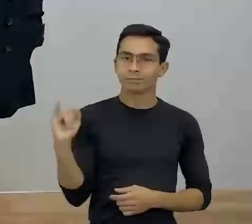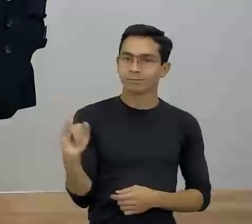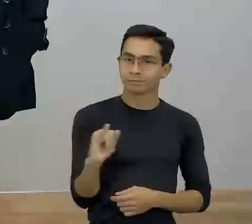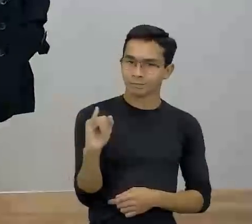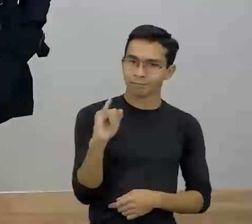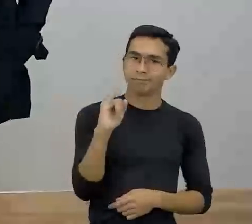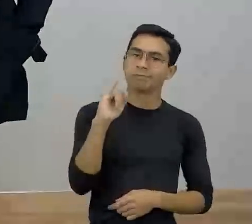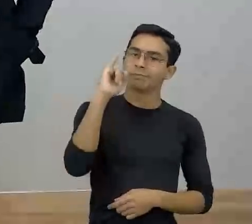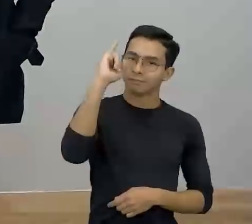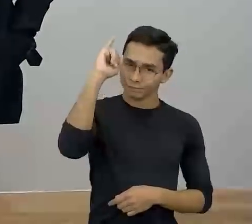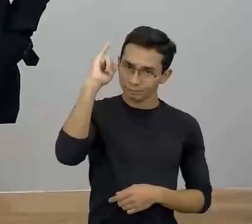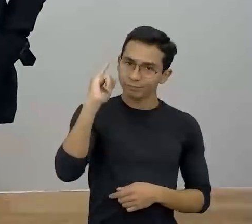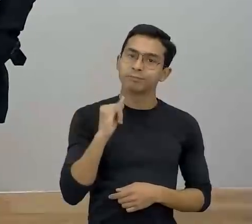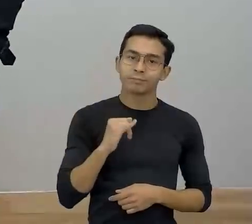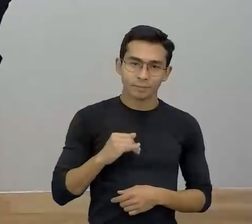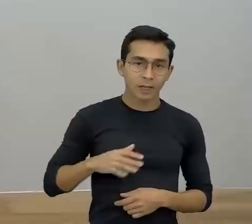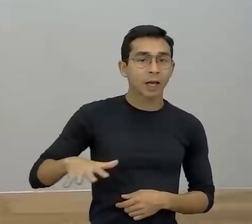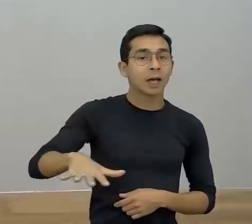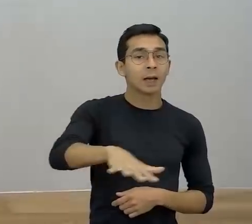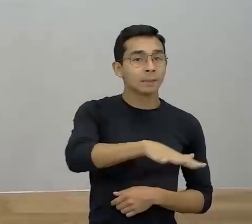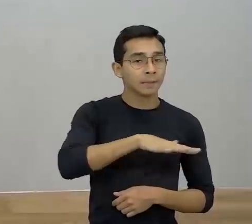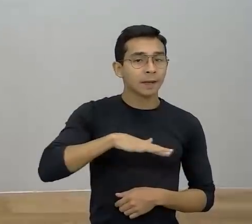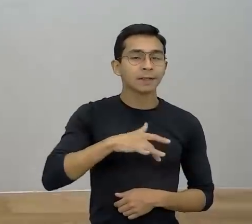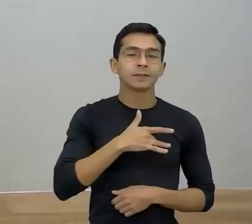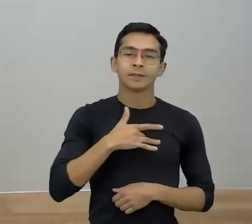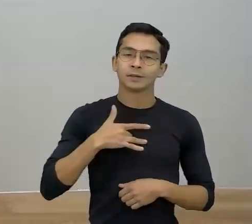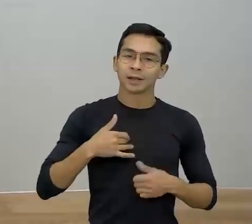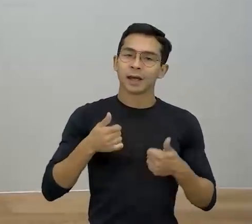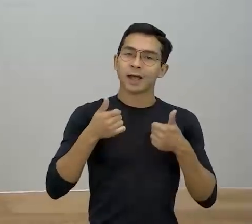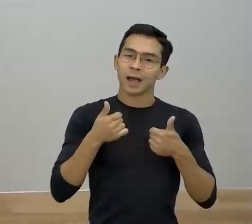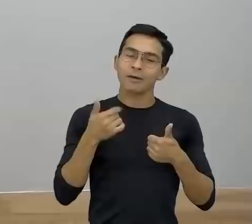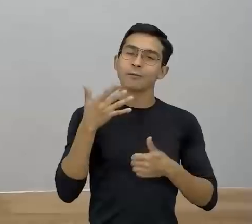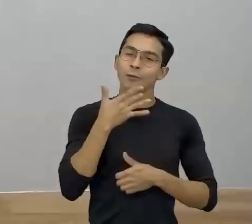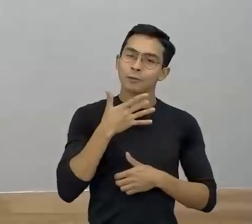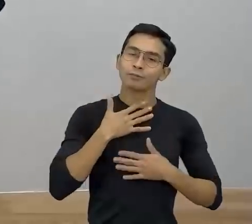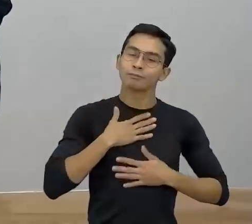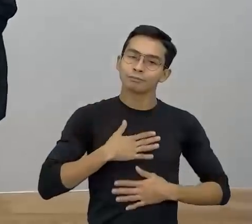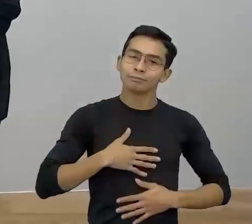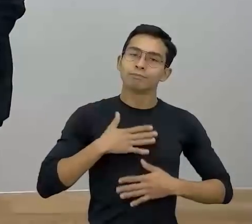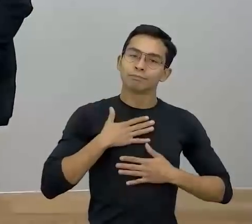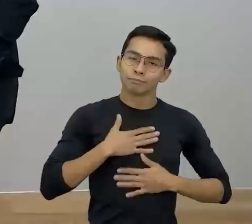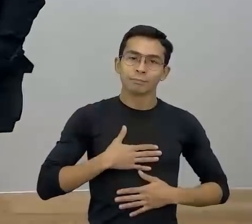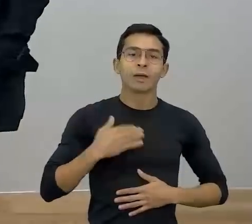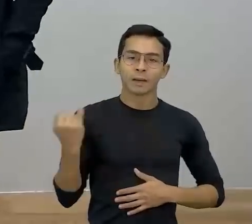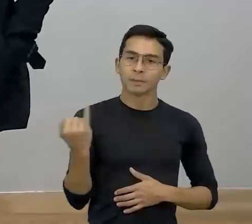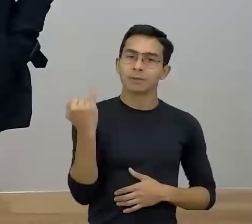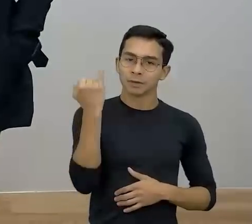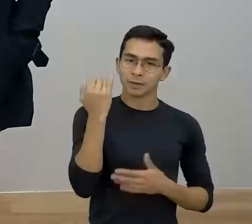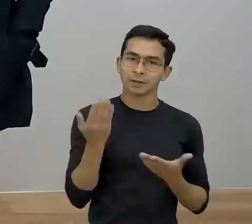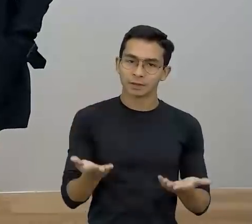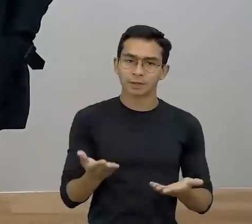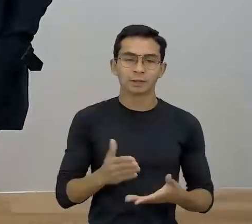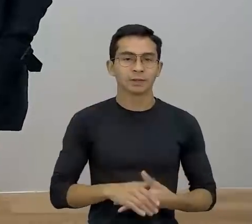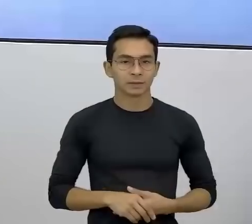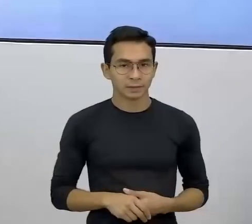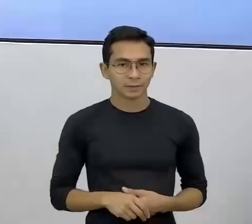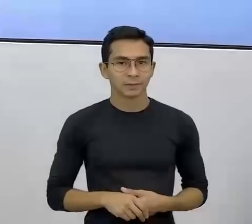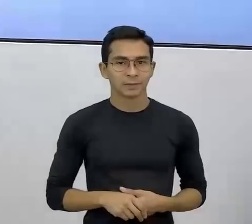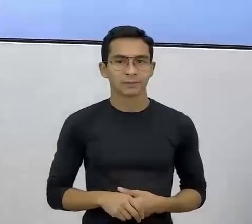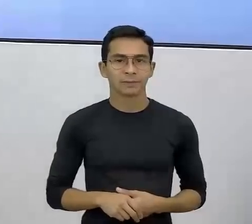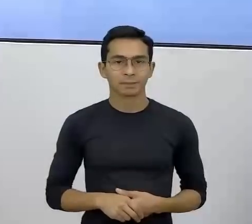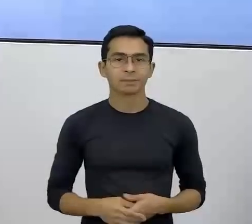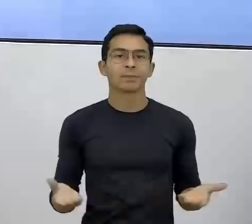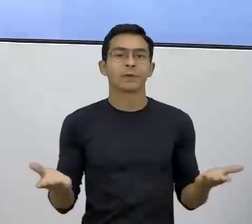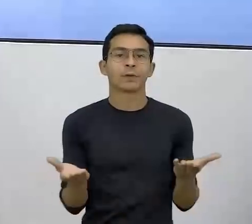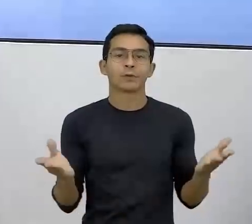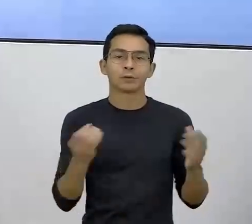para os nossos ambientes serem saudáveis e agradáveis. A gente está retomando aqui com vocês a questão de que estamos explorando hoje